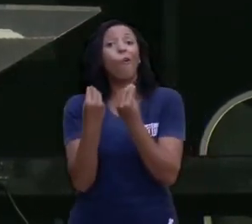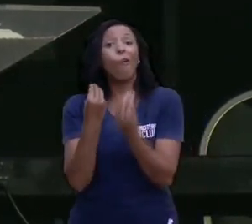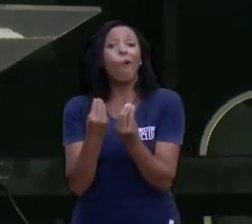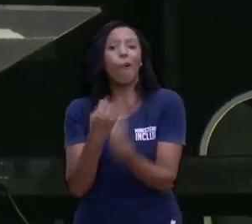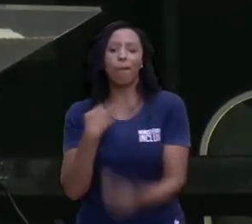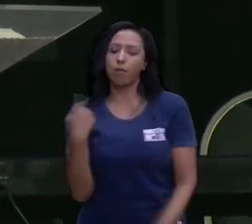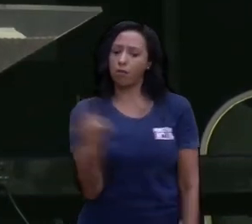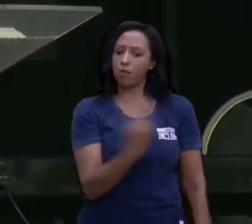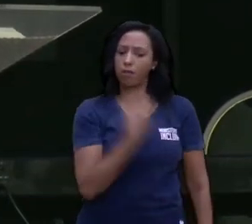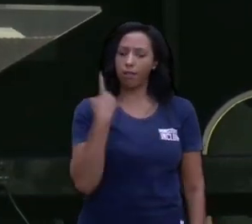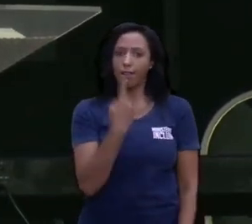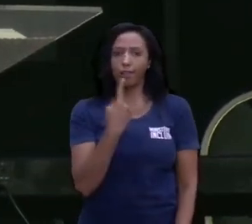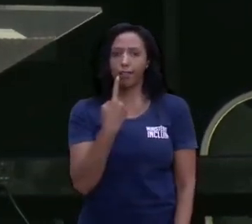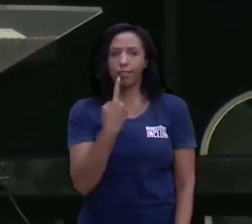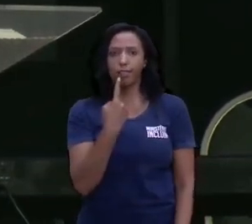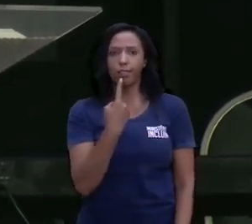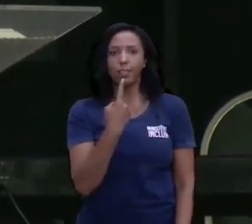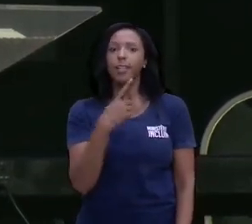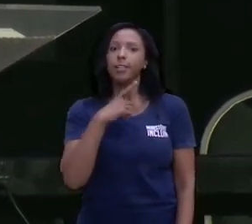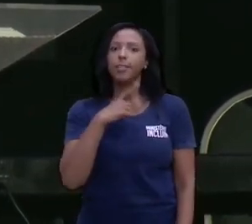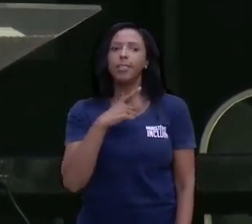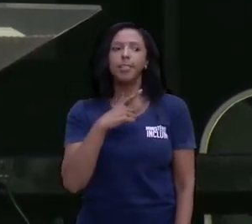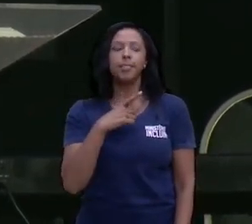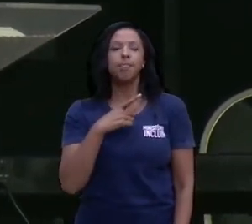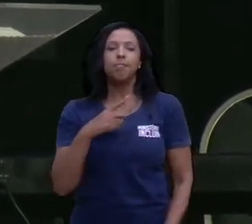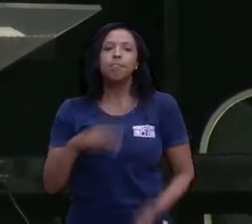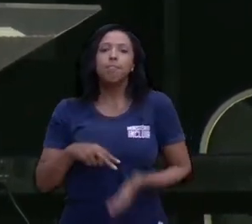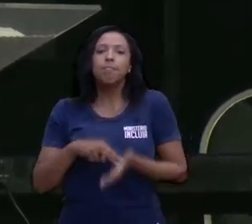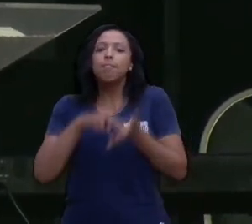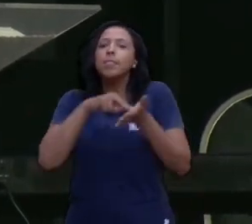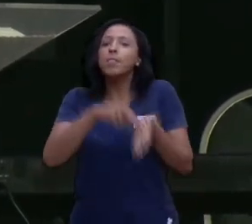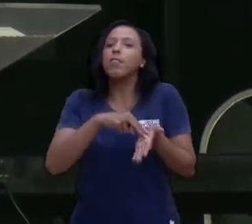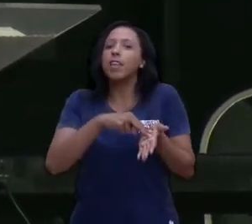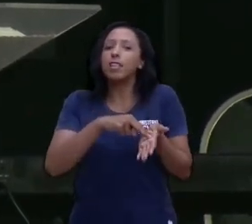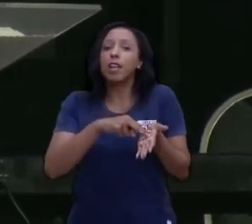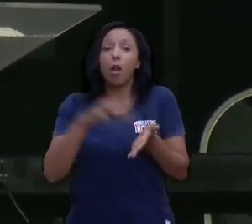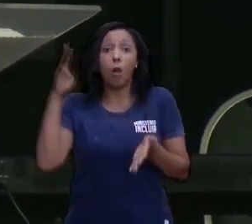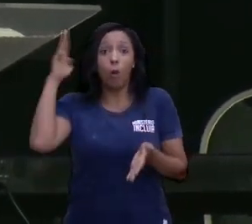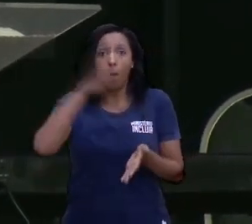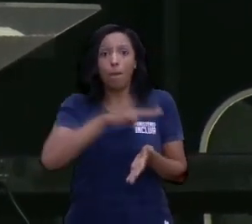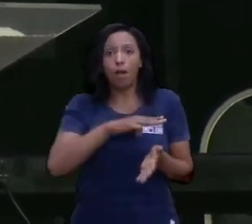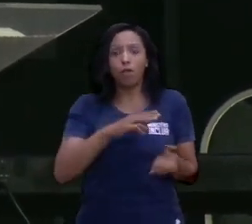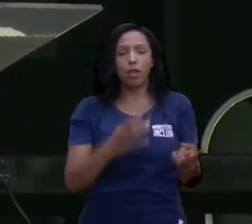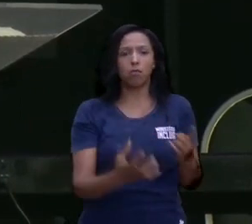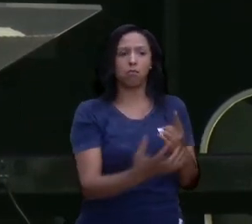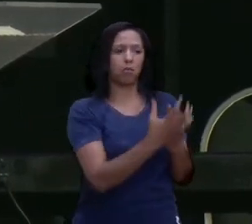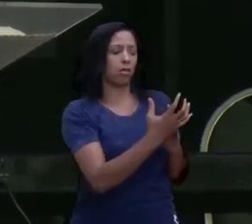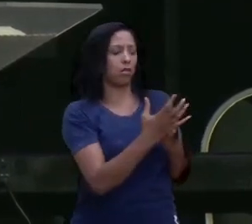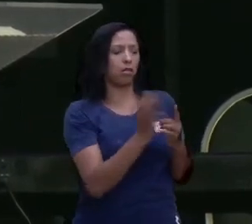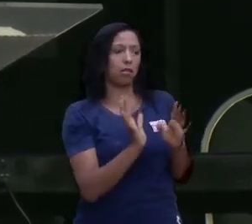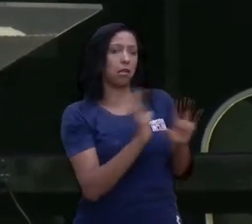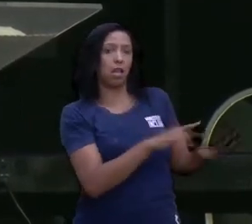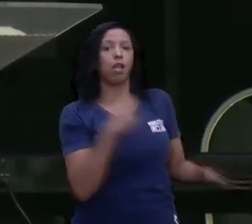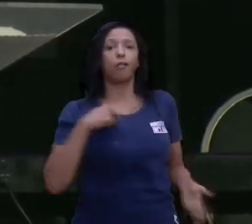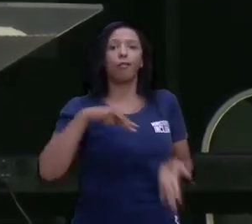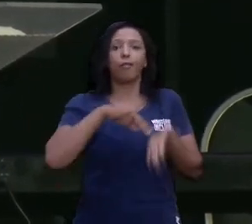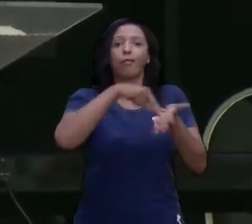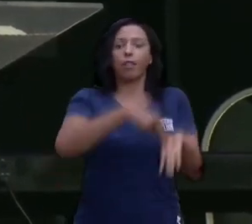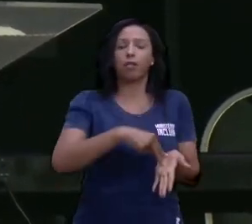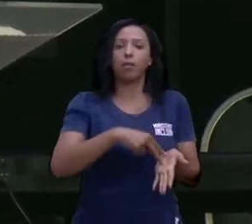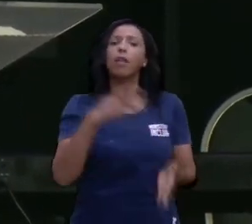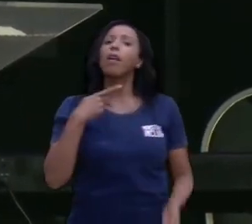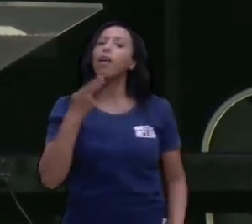não tá comigo Efésios 6 10 dias assim finalmente fortaleçam-se do Senhor e no seu